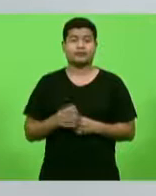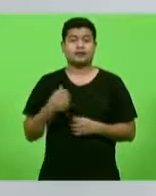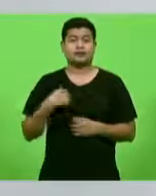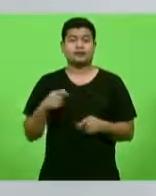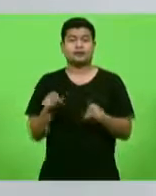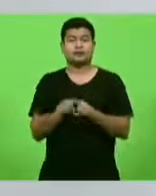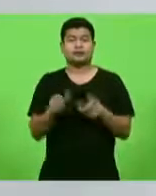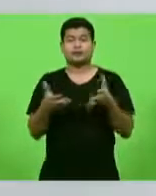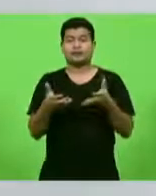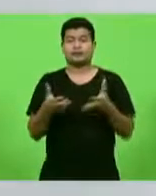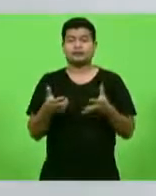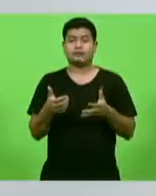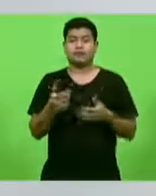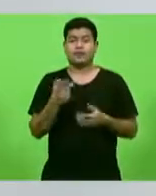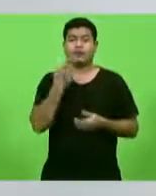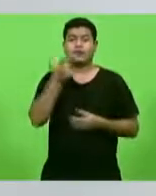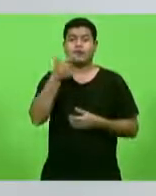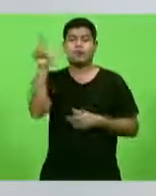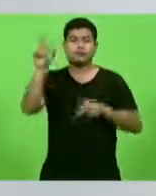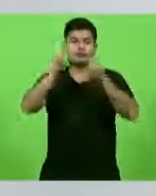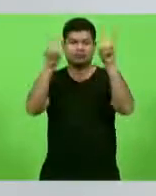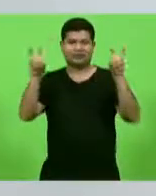faço um outro registro.